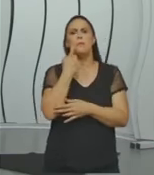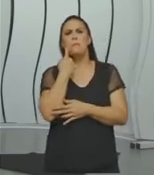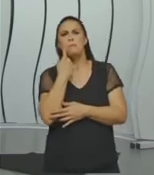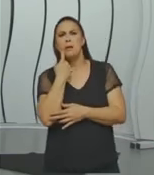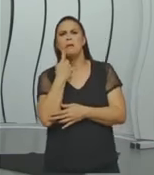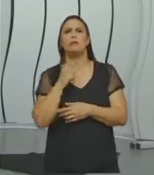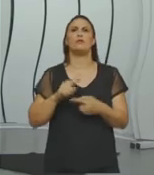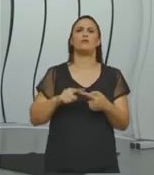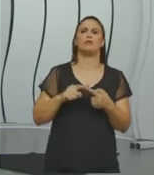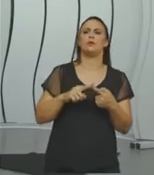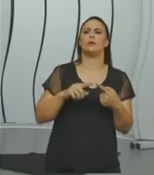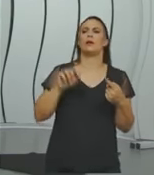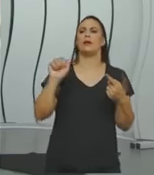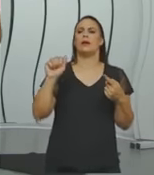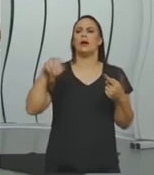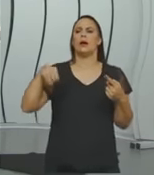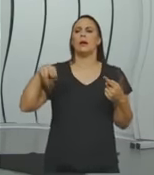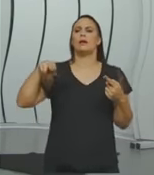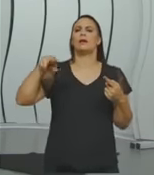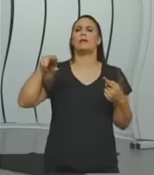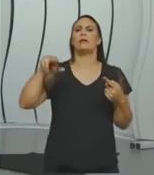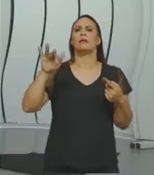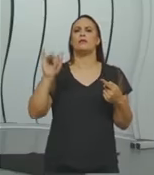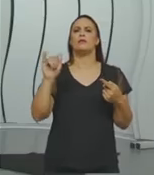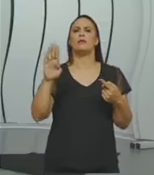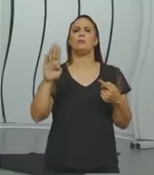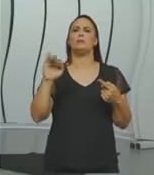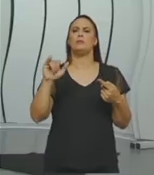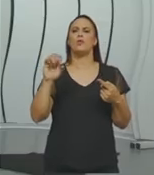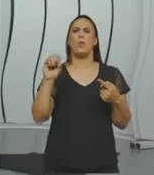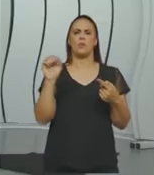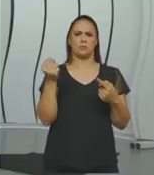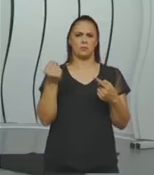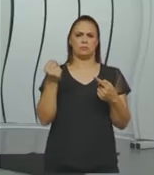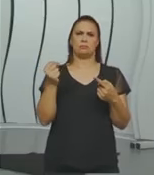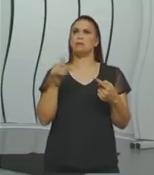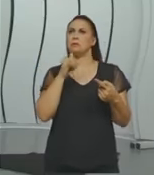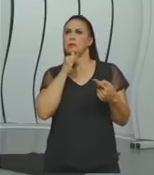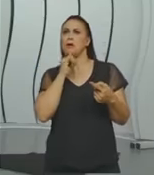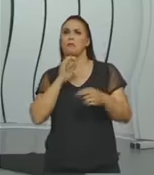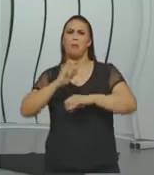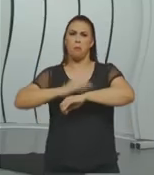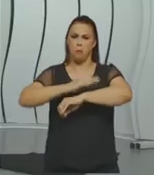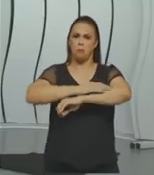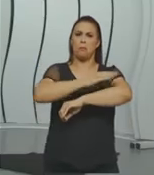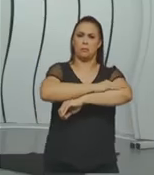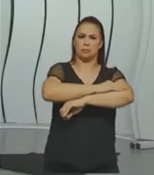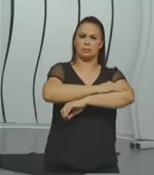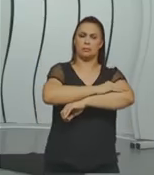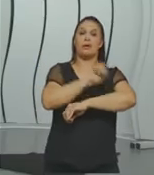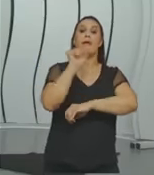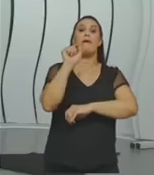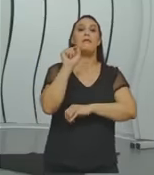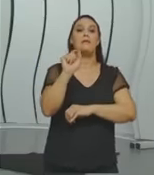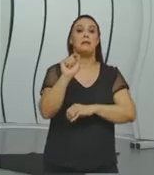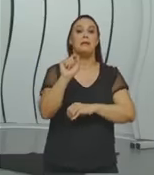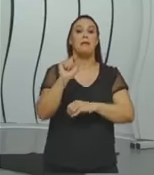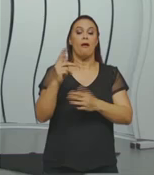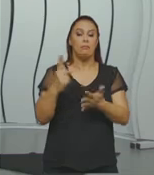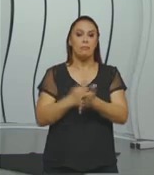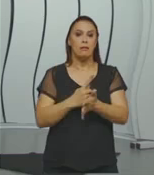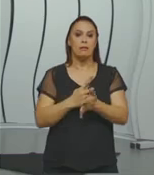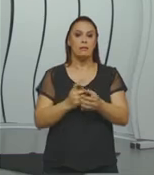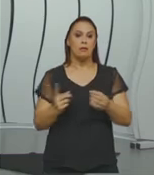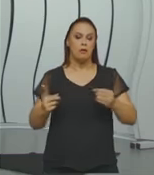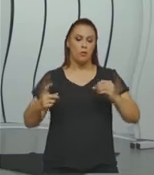então que liberam o óvulo no meio externo. É a famosa fecundação externa. Quando então